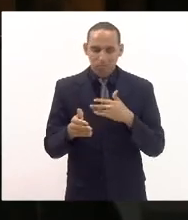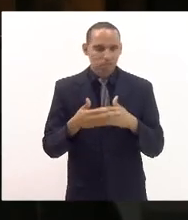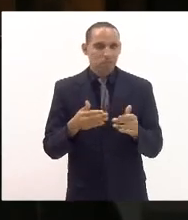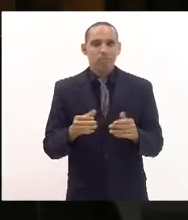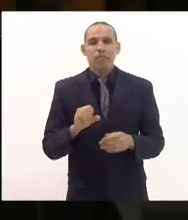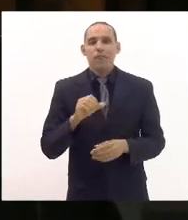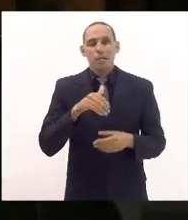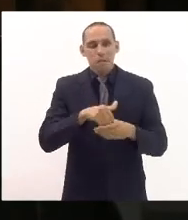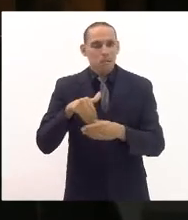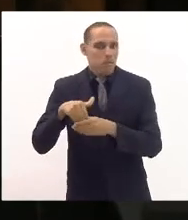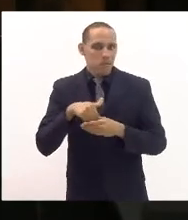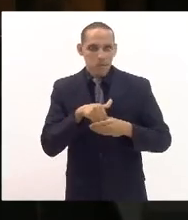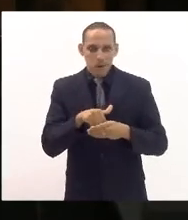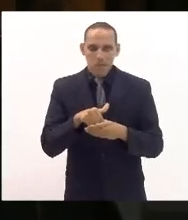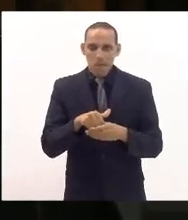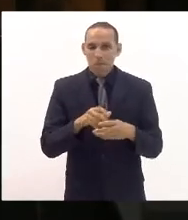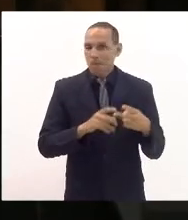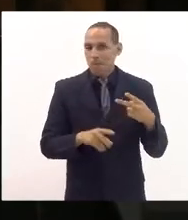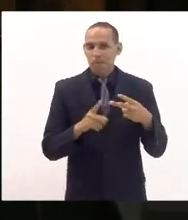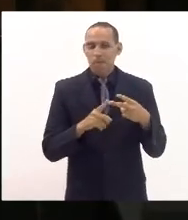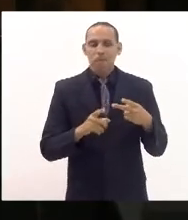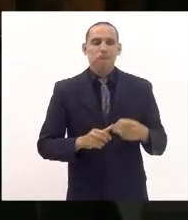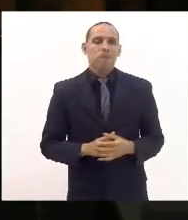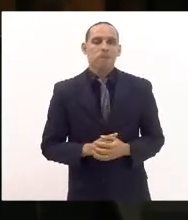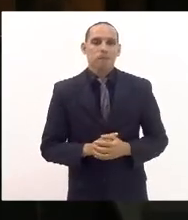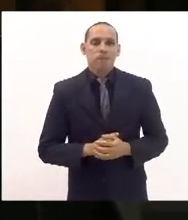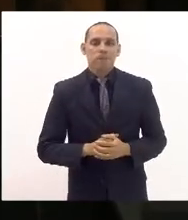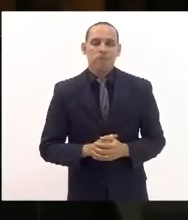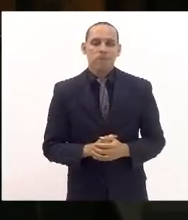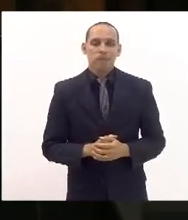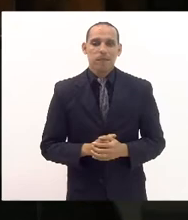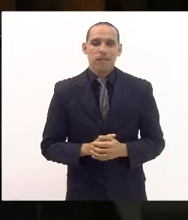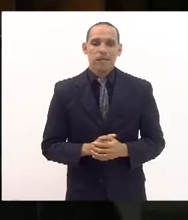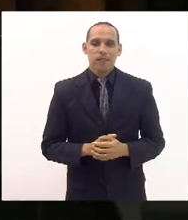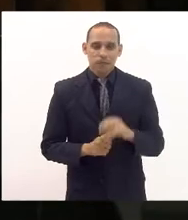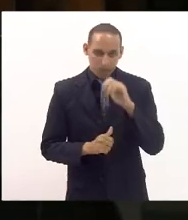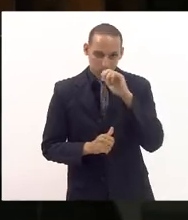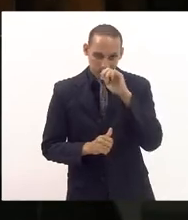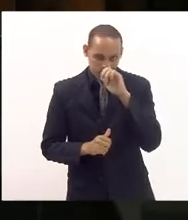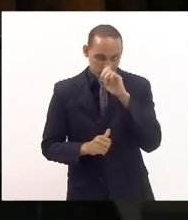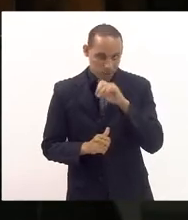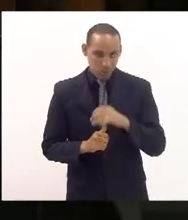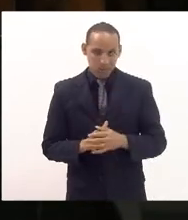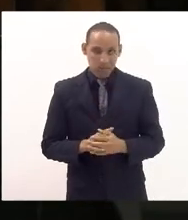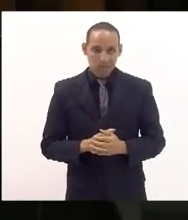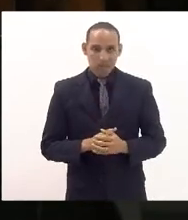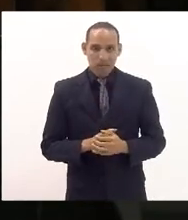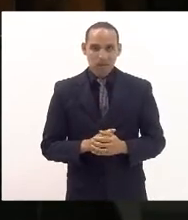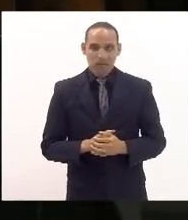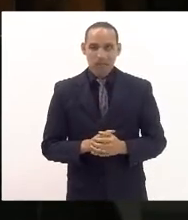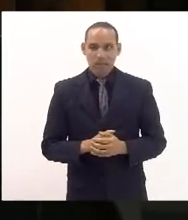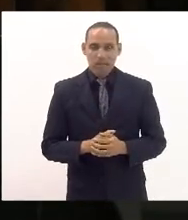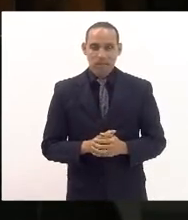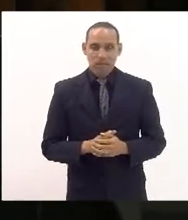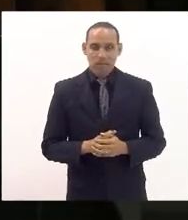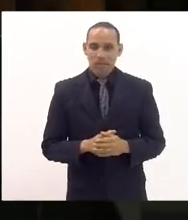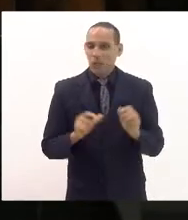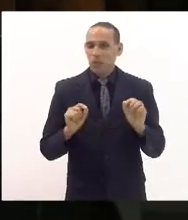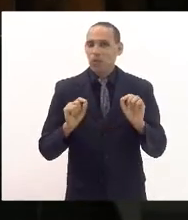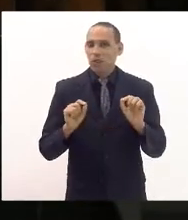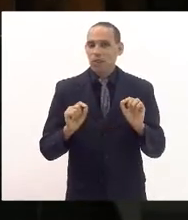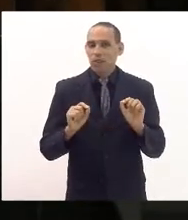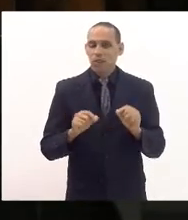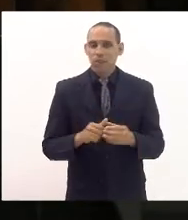eleição segundo a questão G1 Essa é a